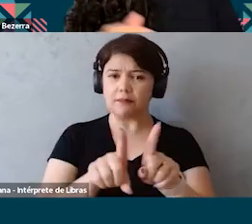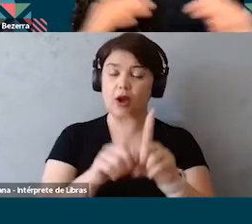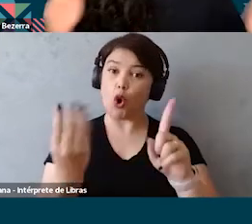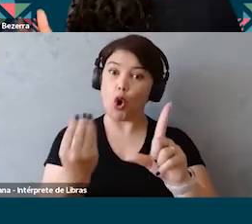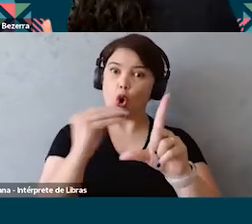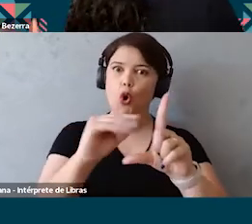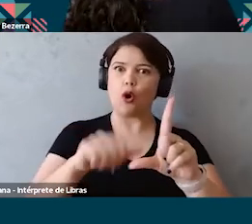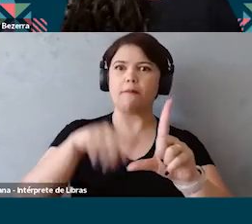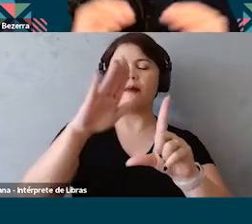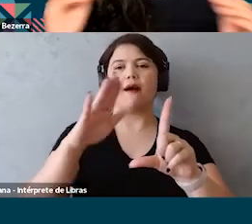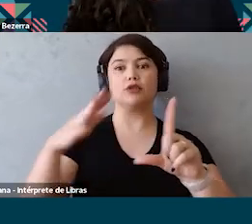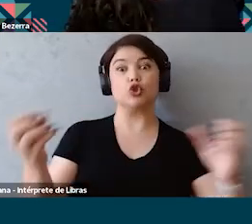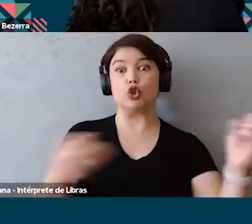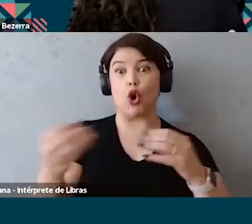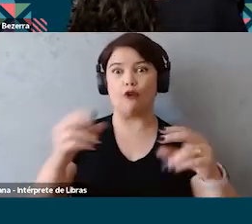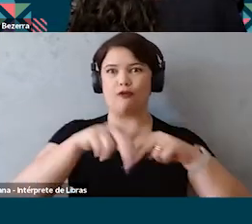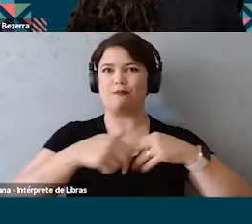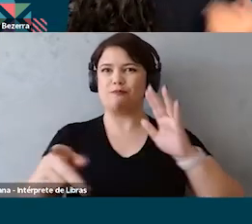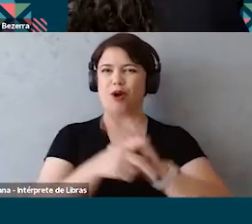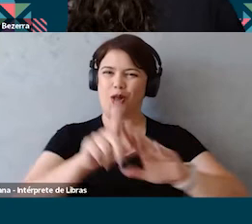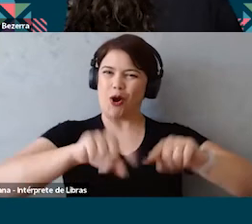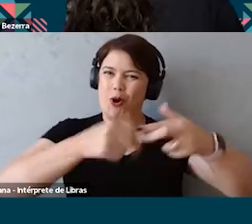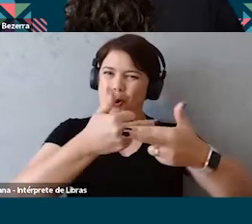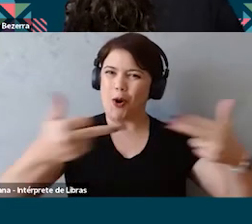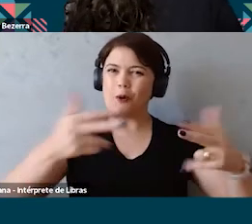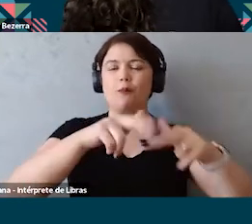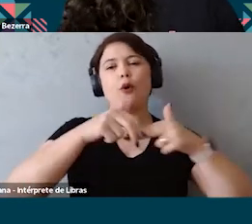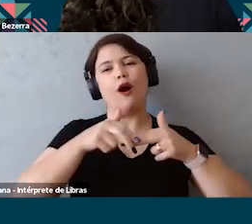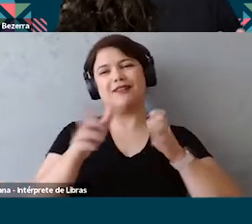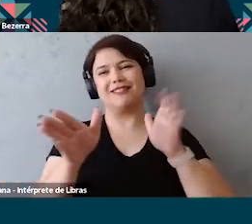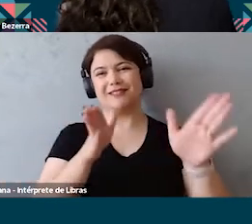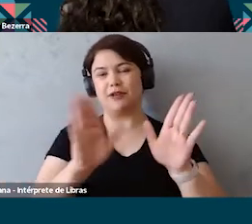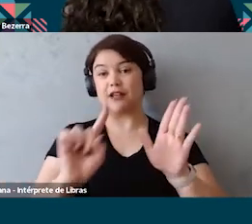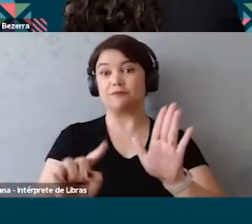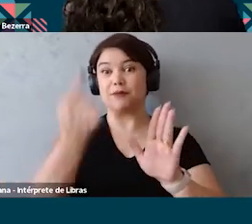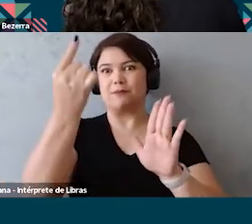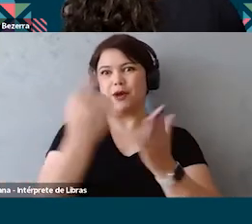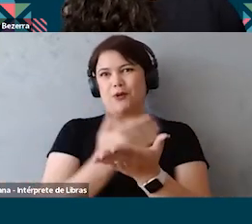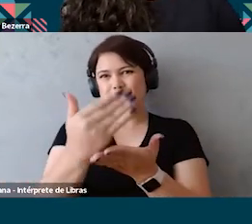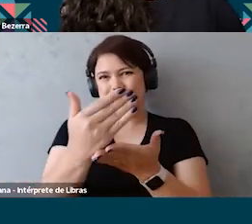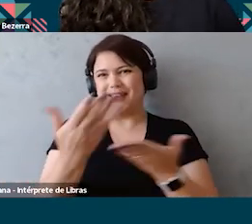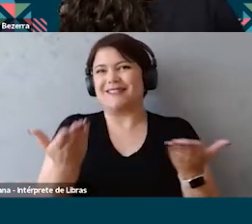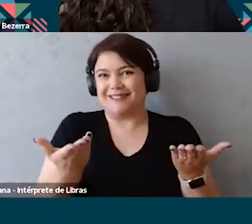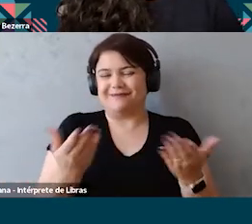do brilho e eles trouxeram isso como uma grande inovação do mercado. E surgiu justamente pela acessibilidade.